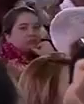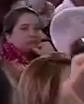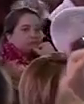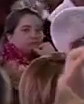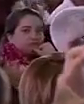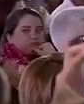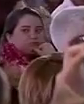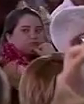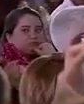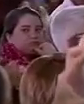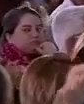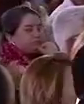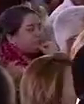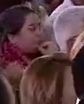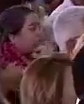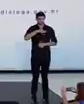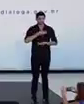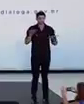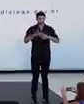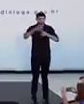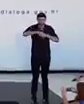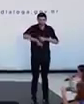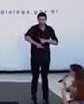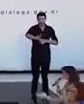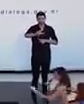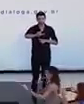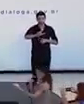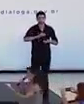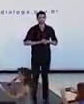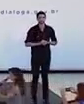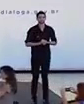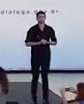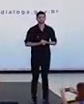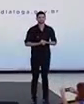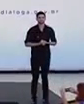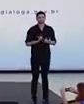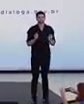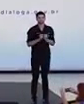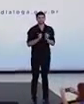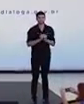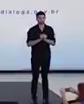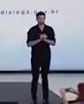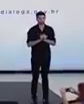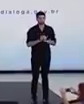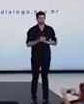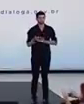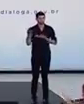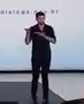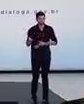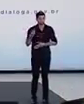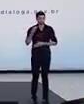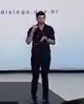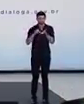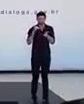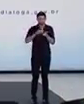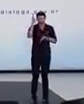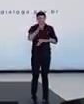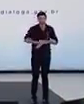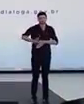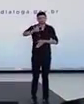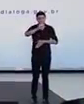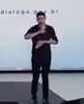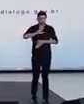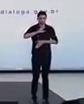Obrigada, ministra. Vamos dar continuidade com a secretária nacional de Segurança